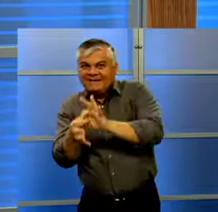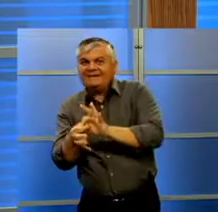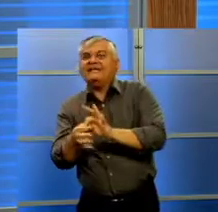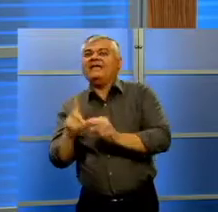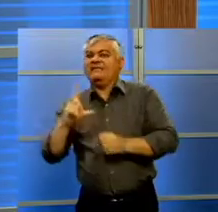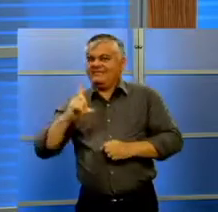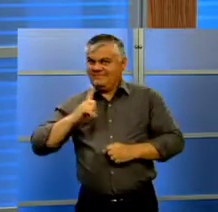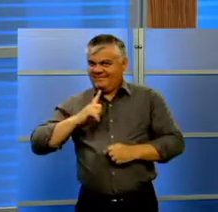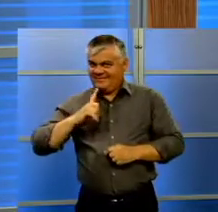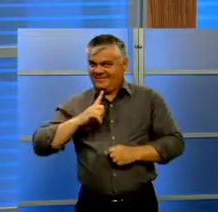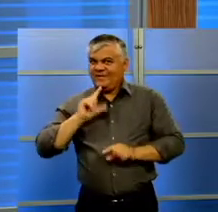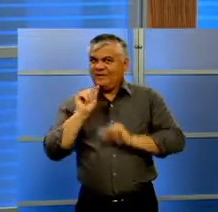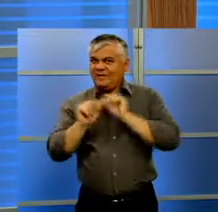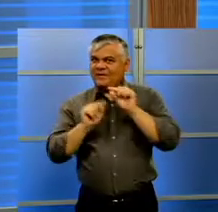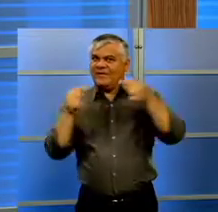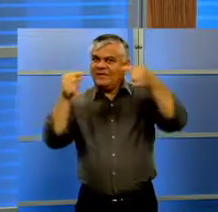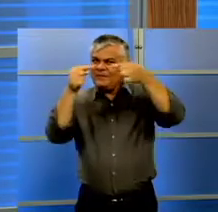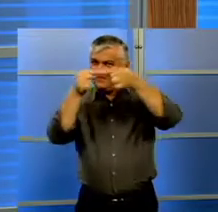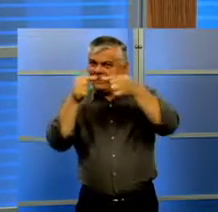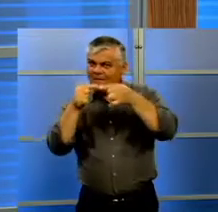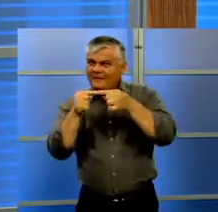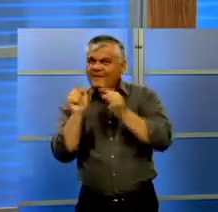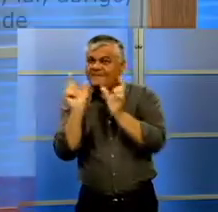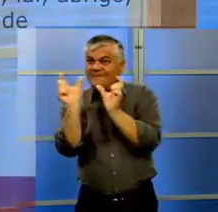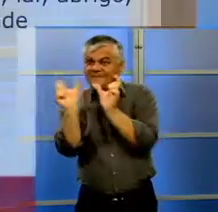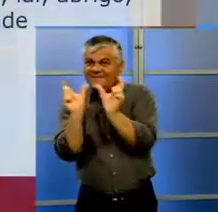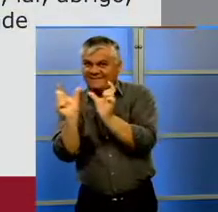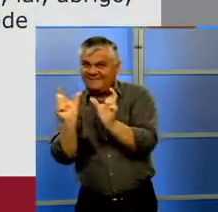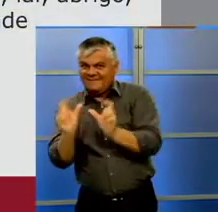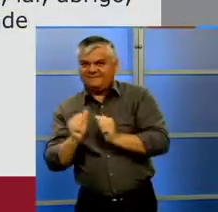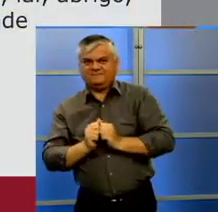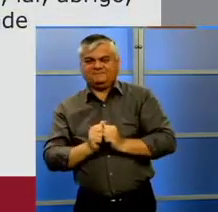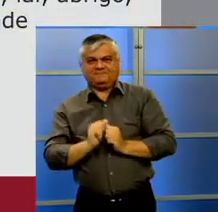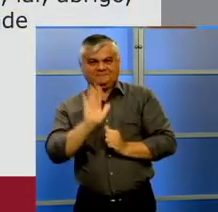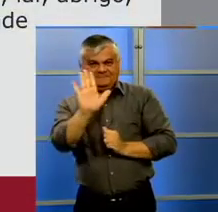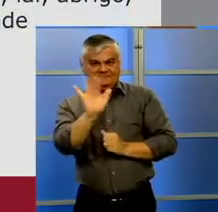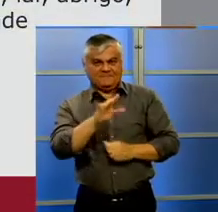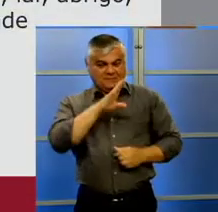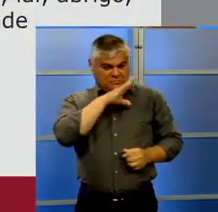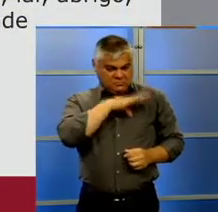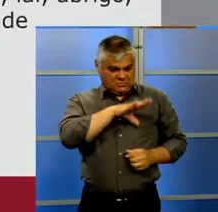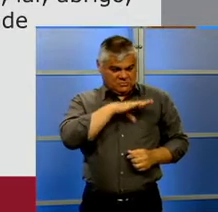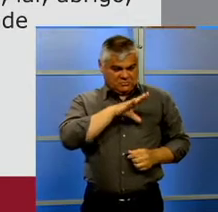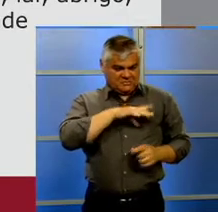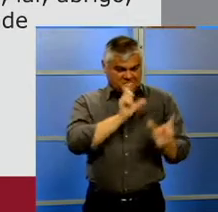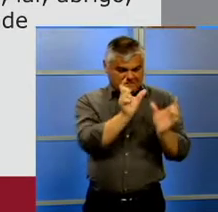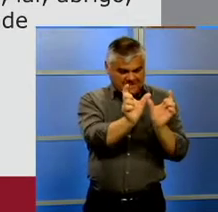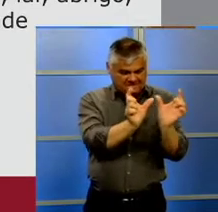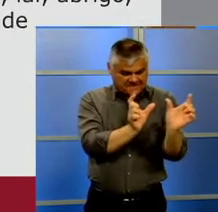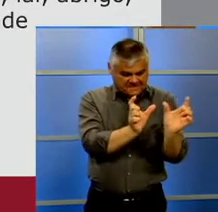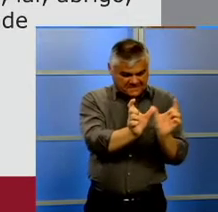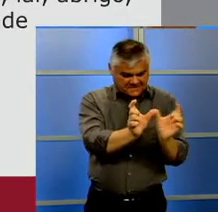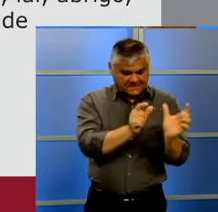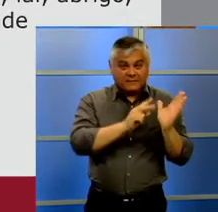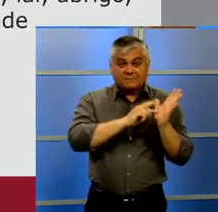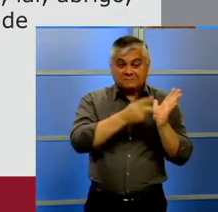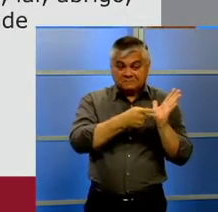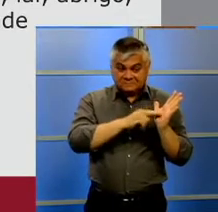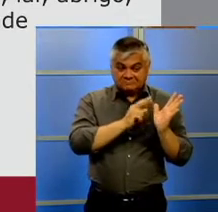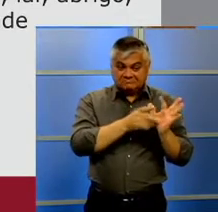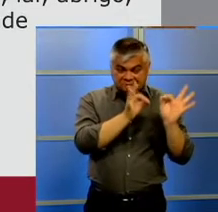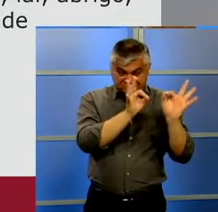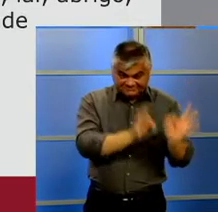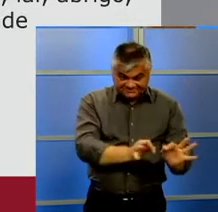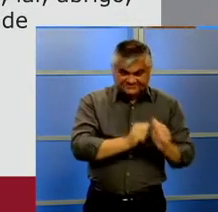uma semântica implicada em seus itens lexicais. Na língua portuguesa, há inúmeras palavras que trazem o mesmo significado,